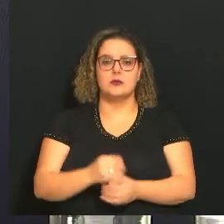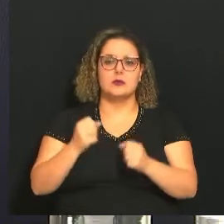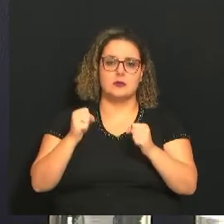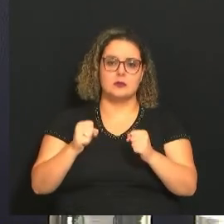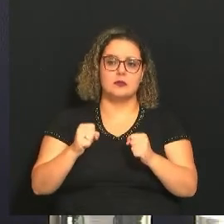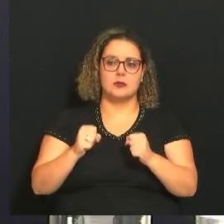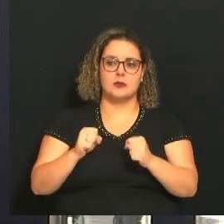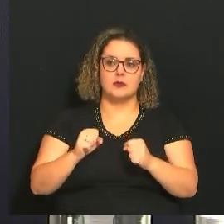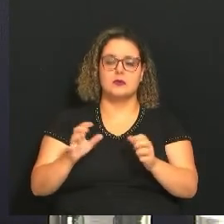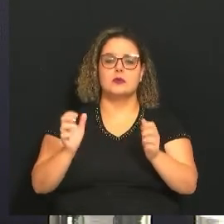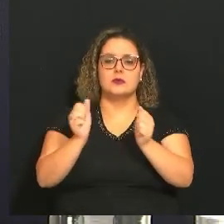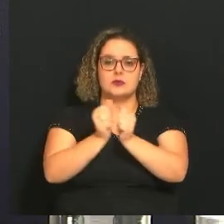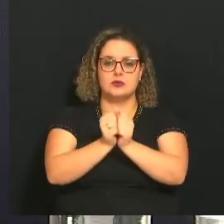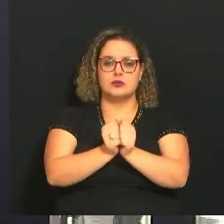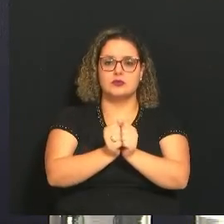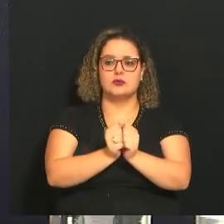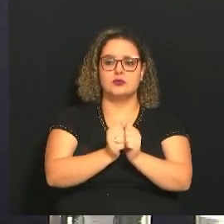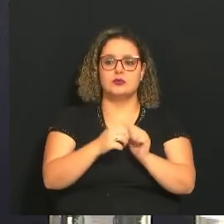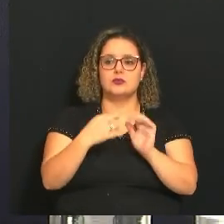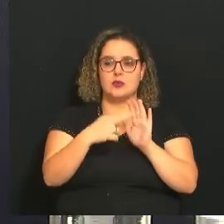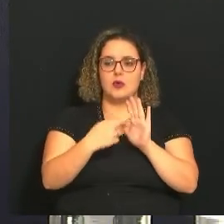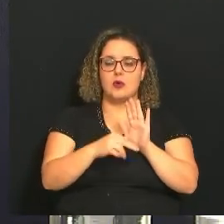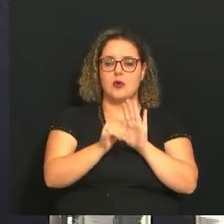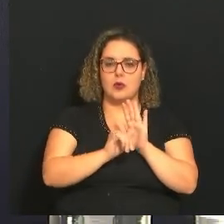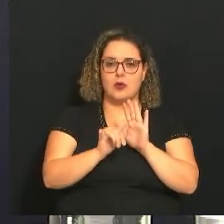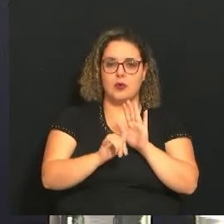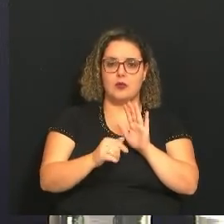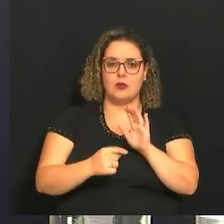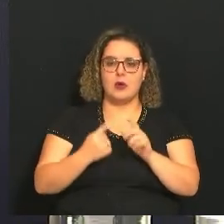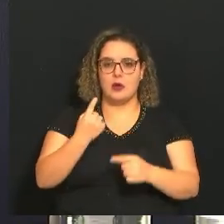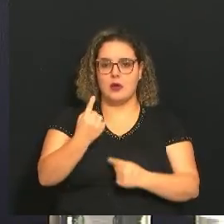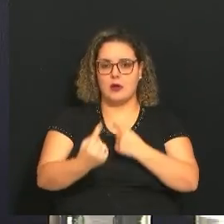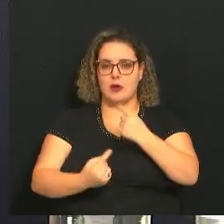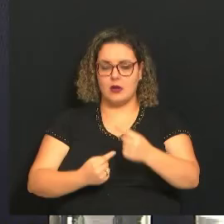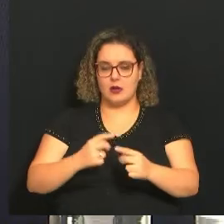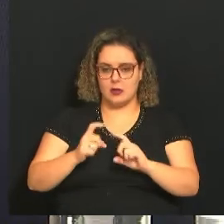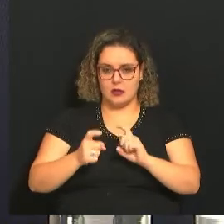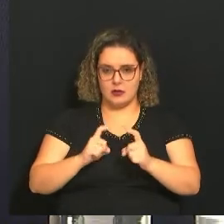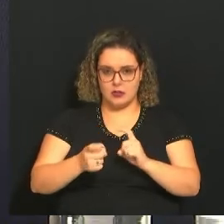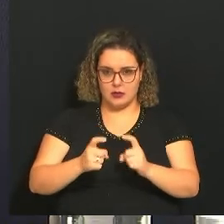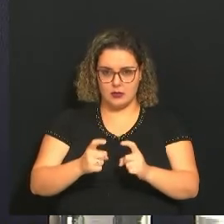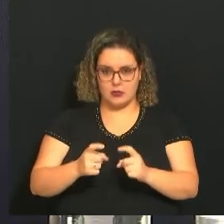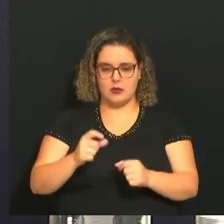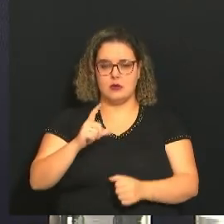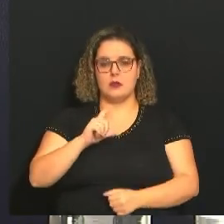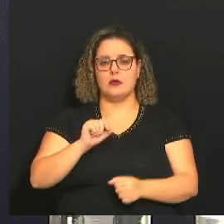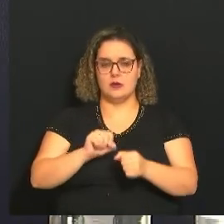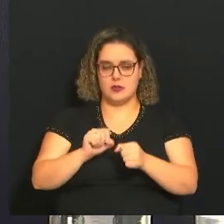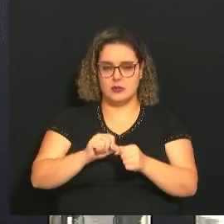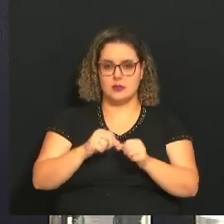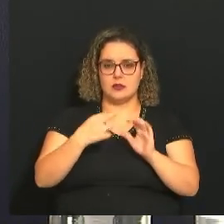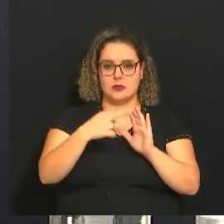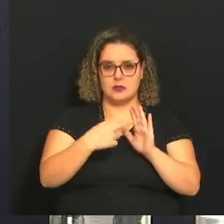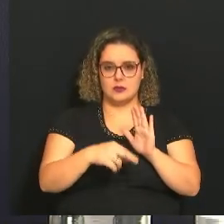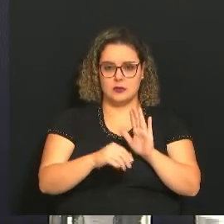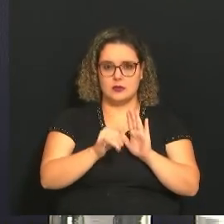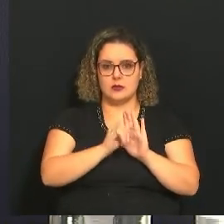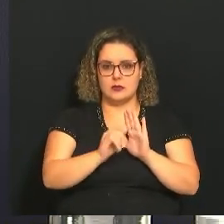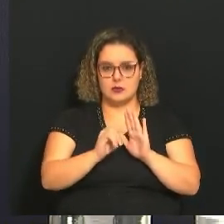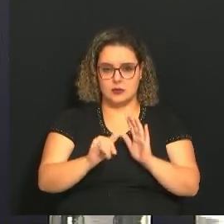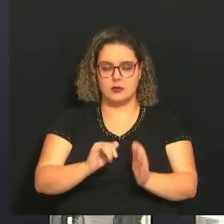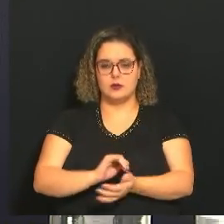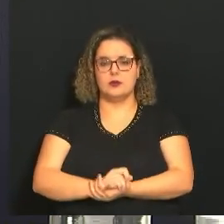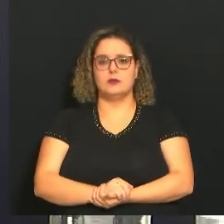nosso relatório, Porque a cada reunião realizada, a gente vai estar fazendo um relatório, A gente tem um